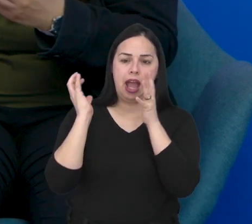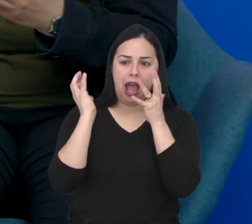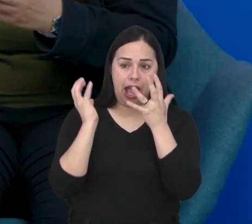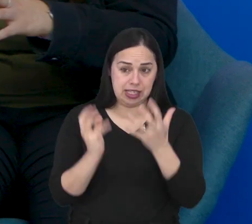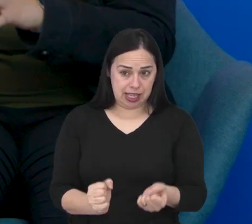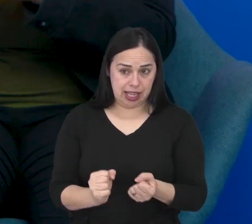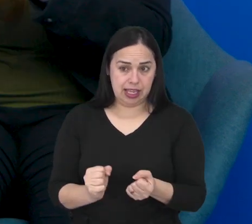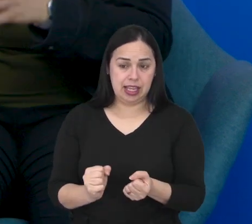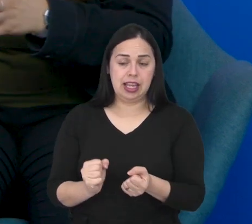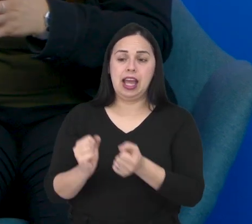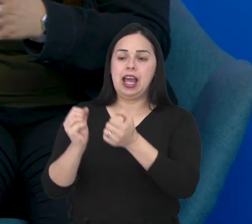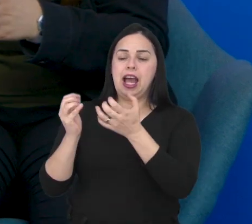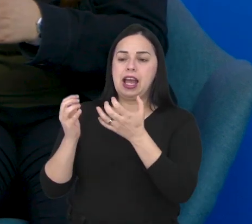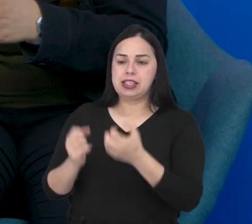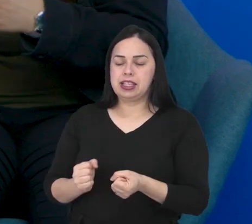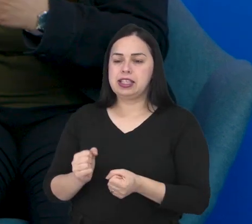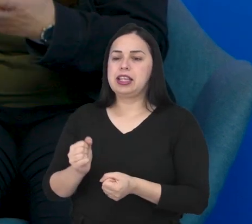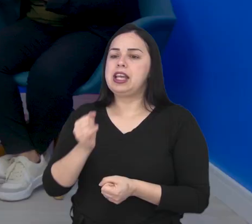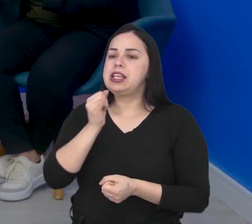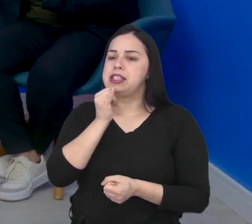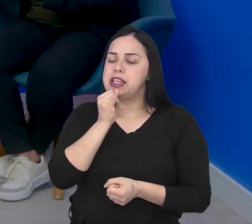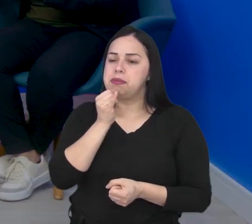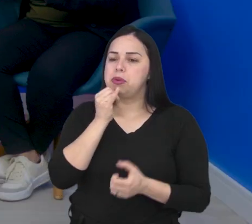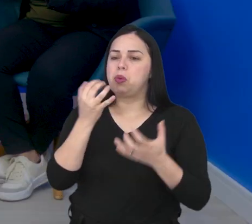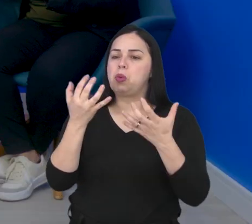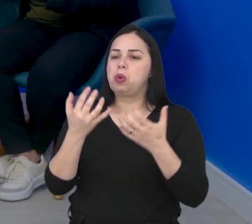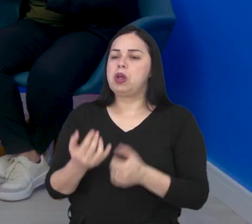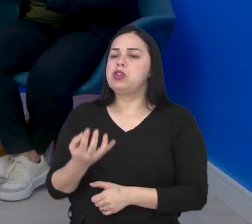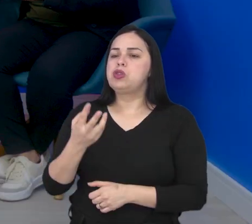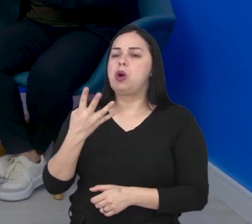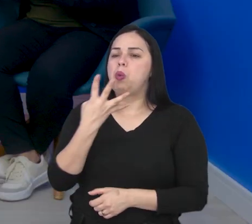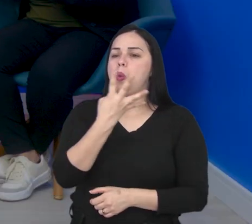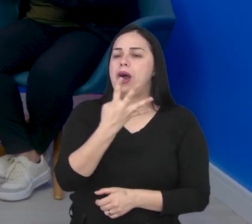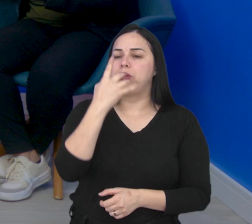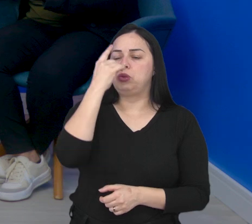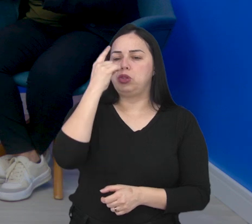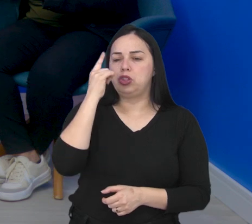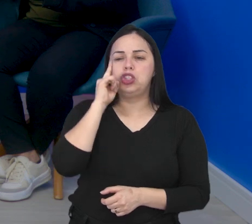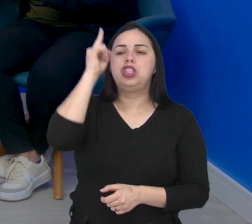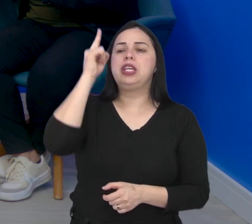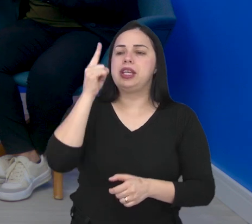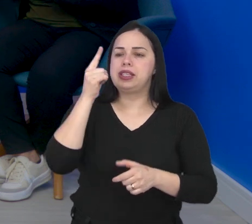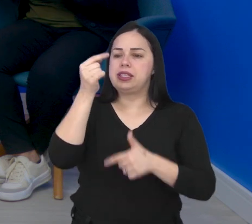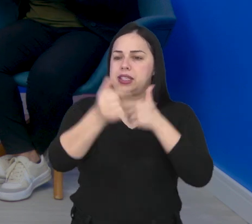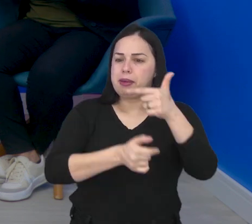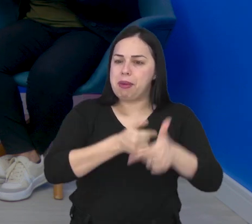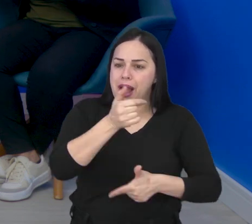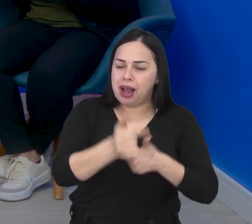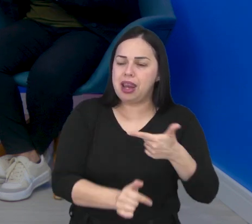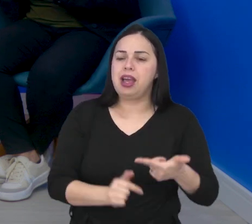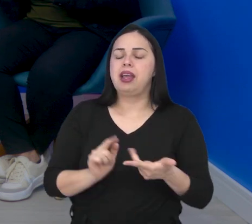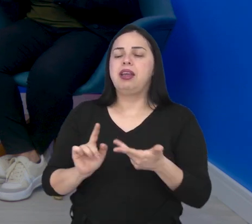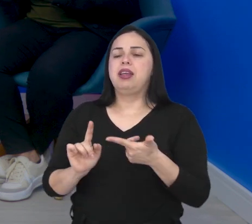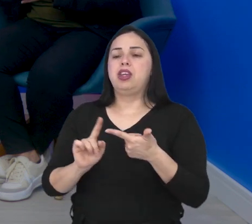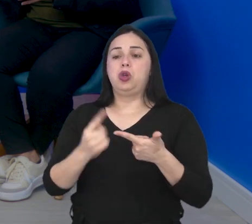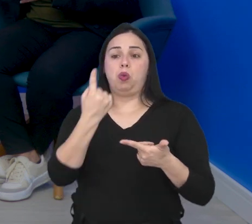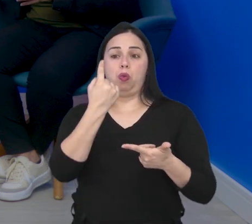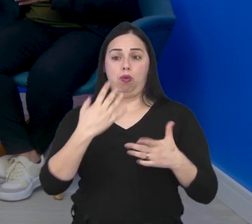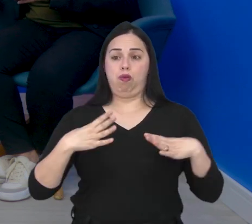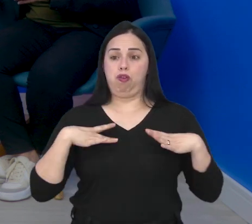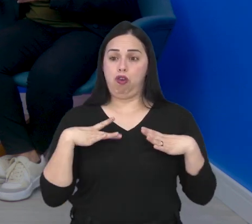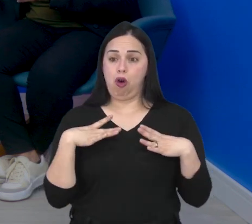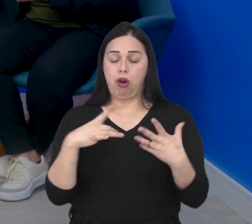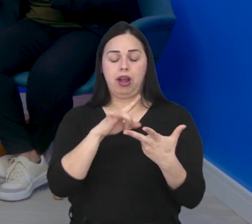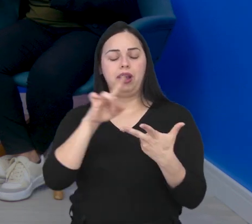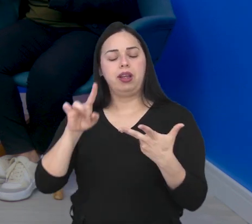de forma permanente a esse, por exemplo, aos 4 dias na semana ou a sexta-feira mais curta, isso deve ser